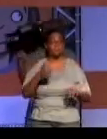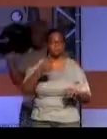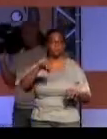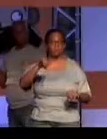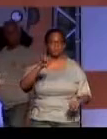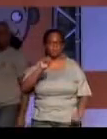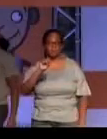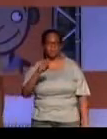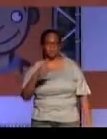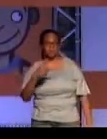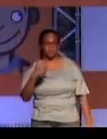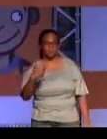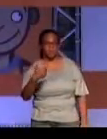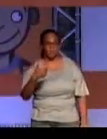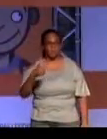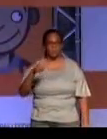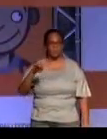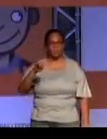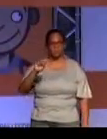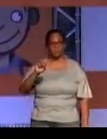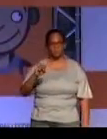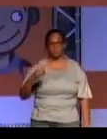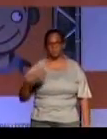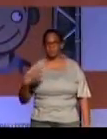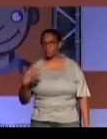1982, 84,